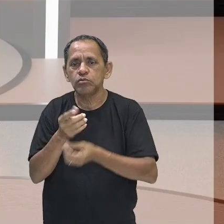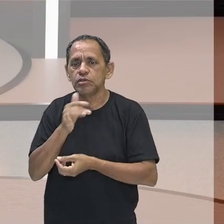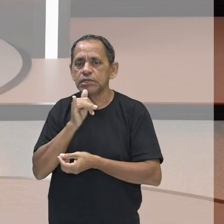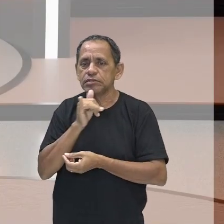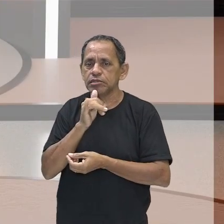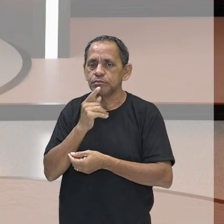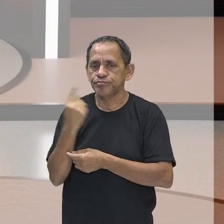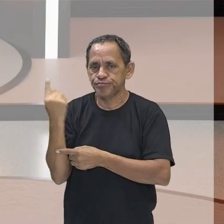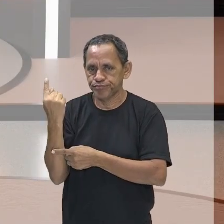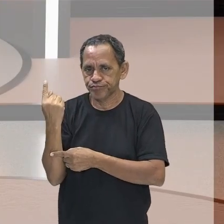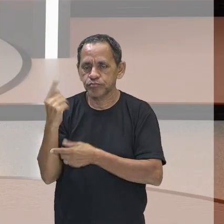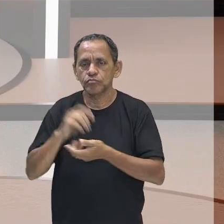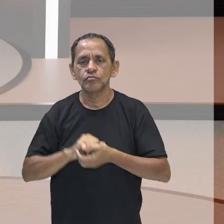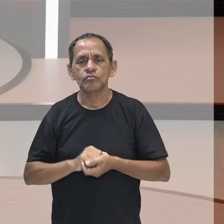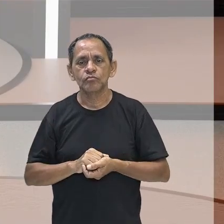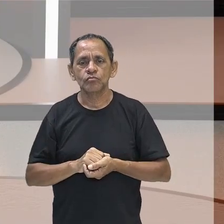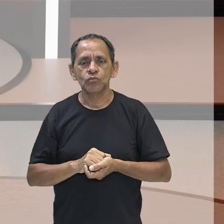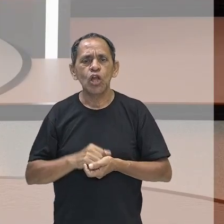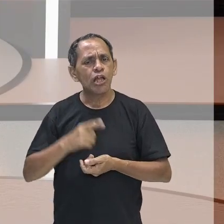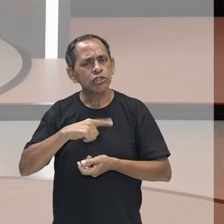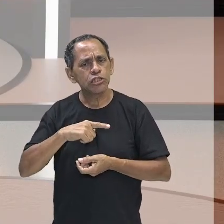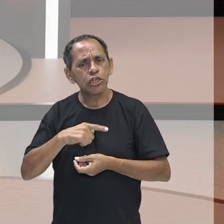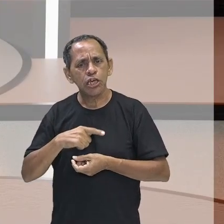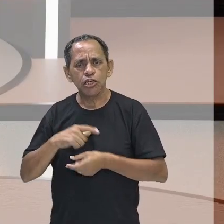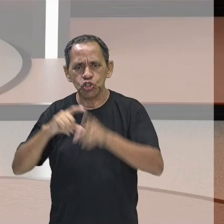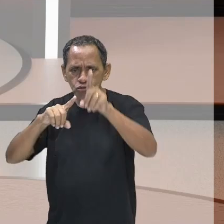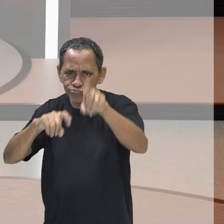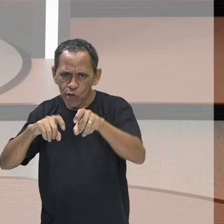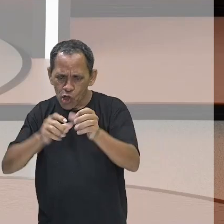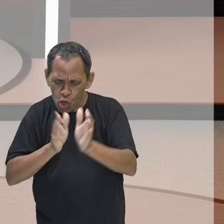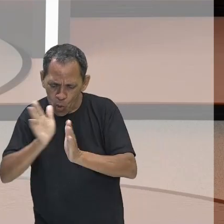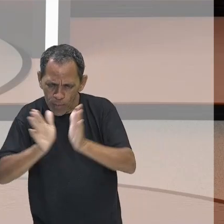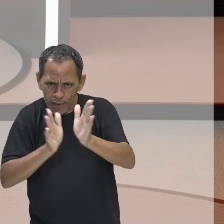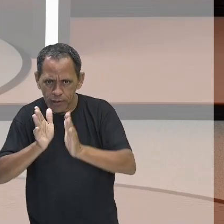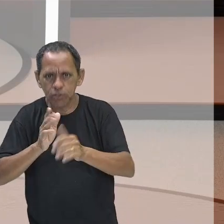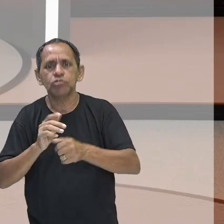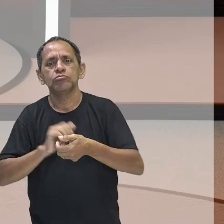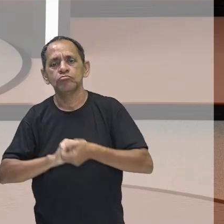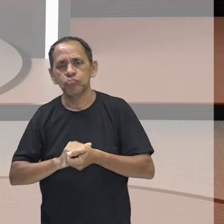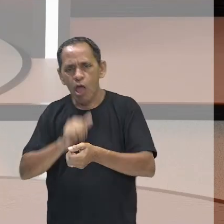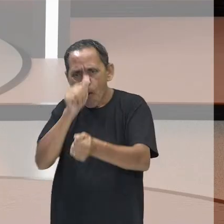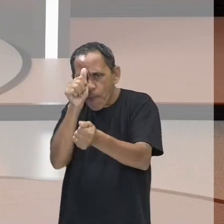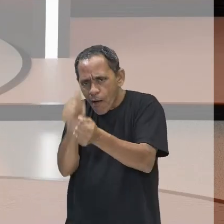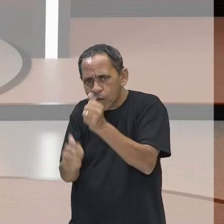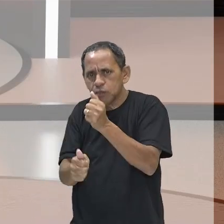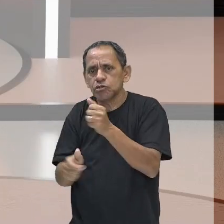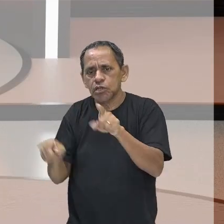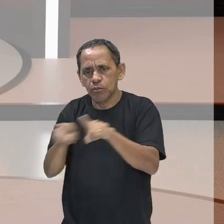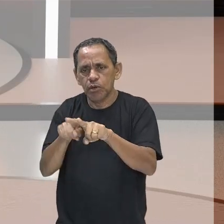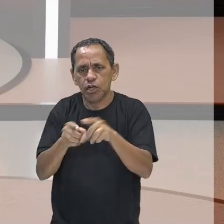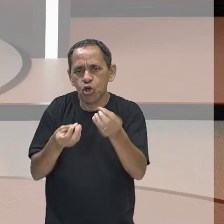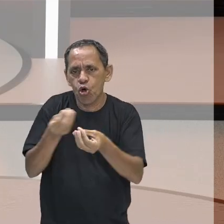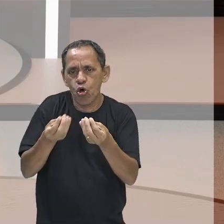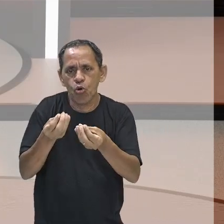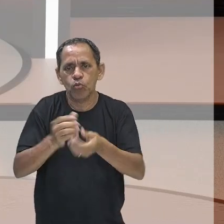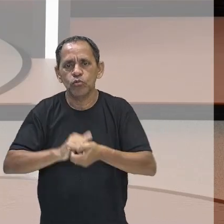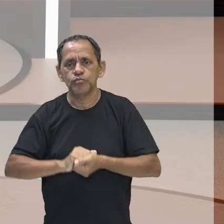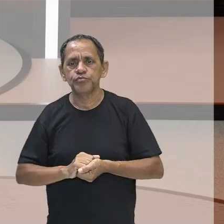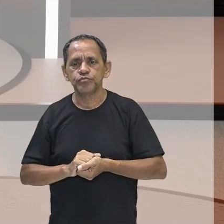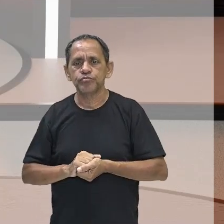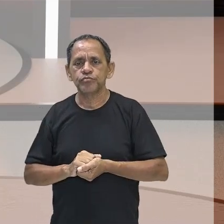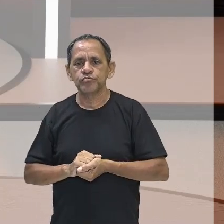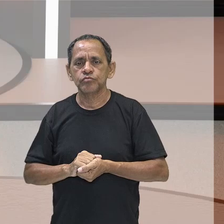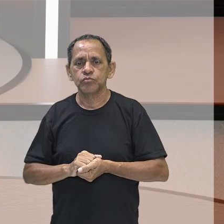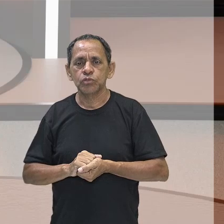uma plantação ali do período neolítico. Aqui está ela para a gente contemplar. Graças ali às técnicas,